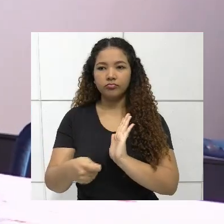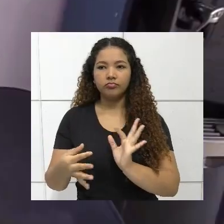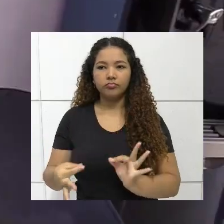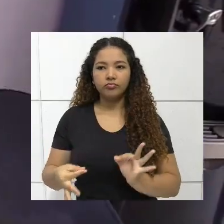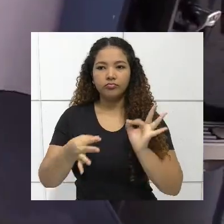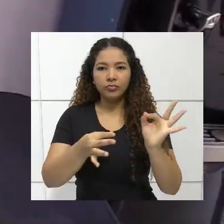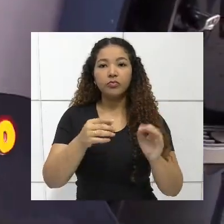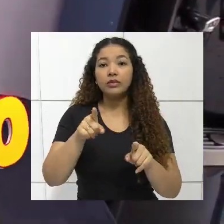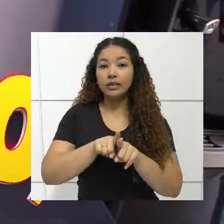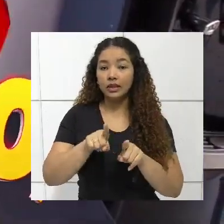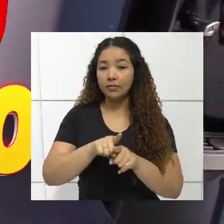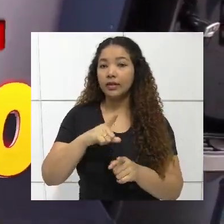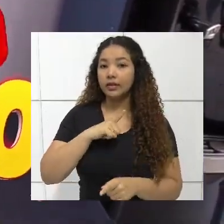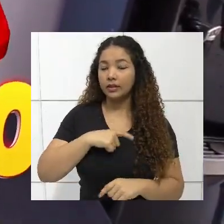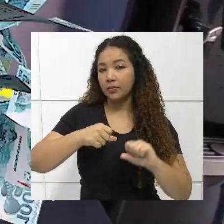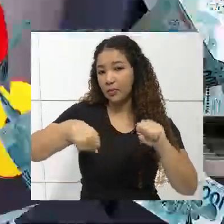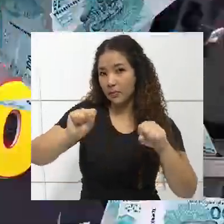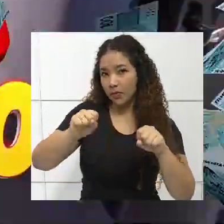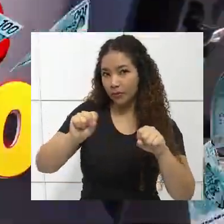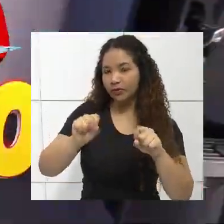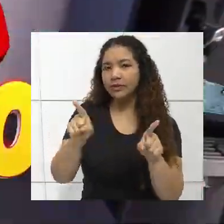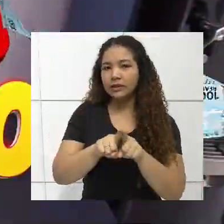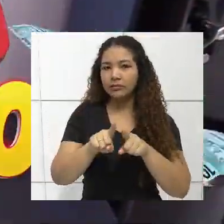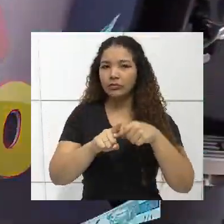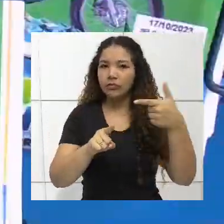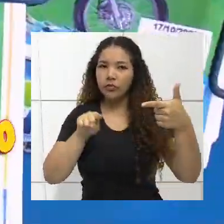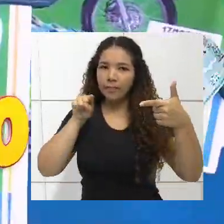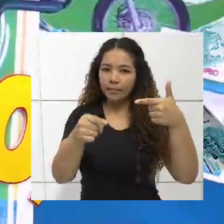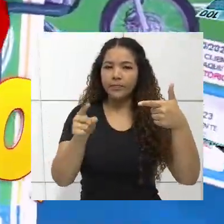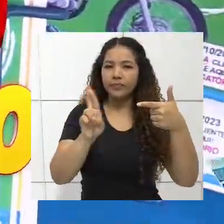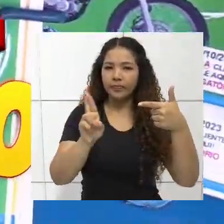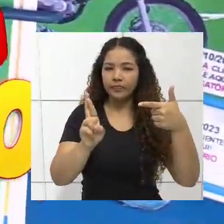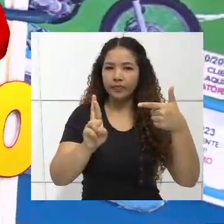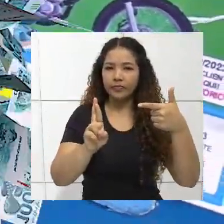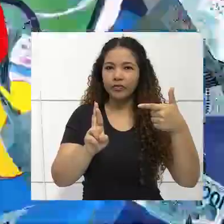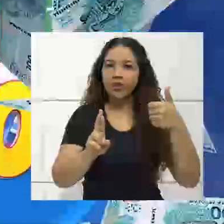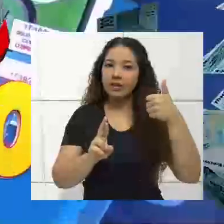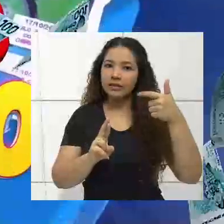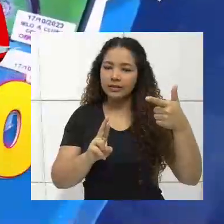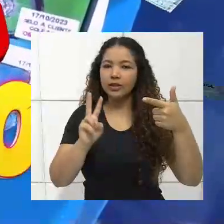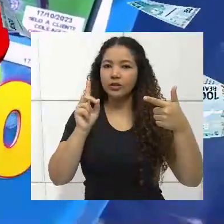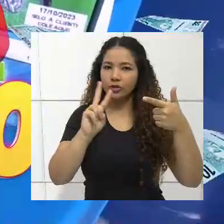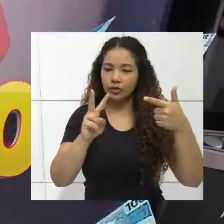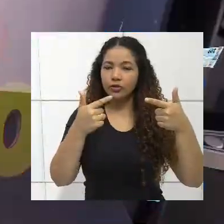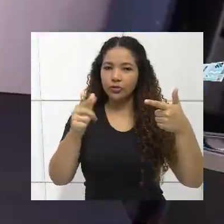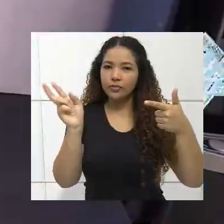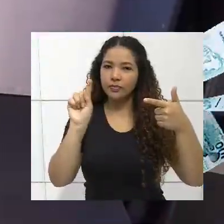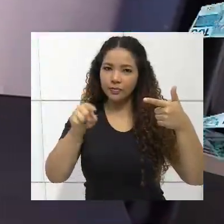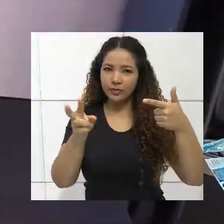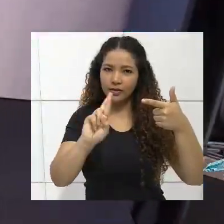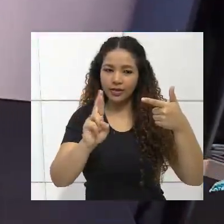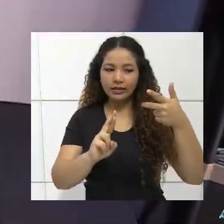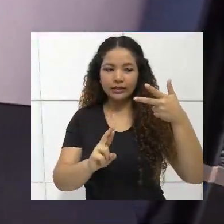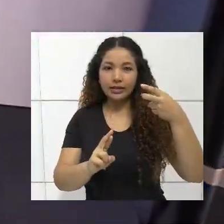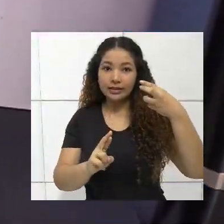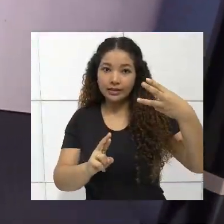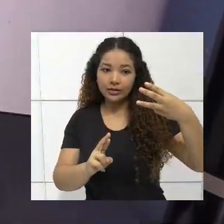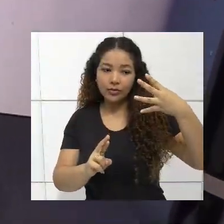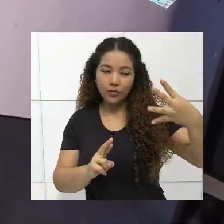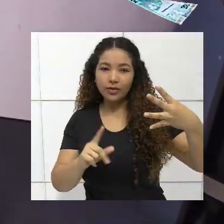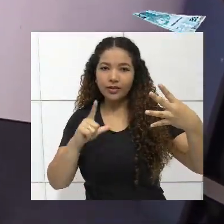ganhar, no primeiro e segundo prêmio tem R$ 2.000, no terceiro e quarto prêmio tem mais R$ 2.000 e no quinto e último prêmio